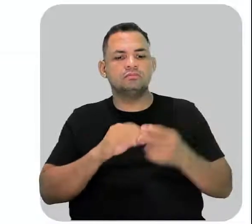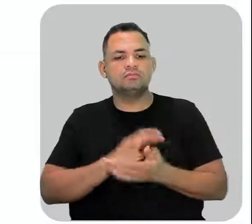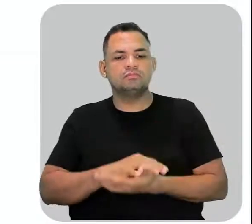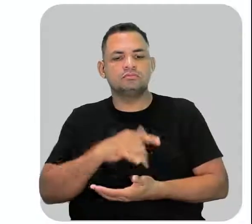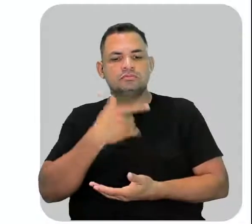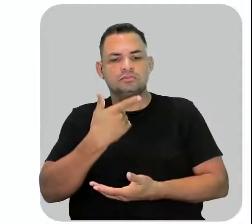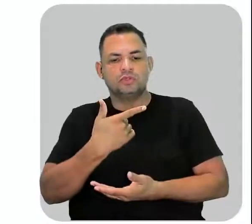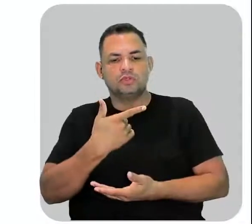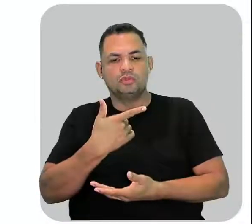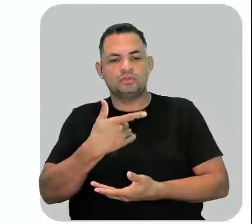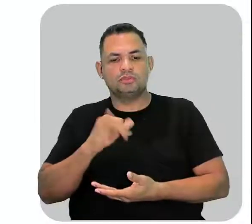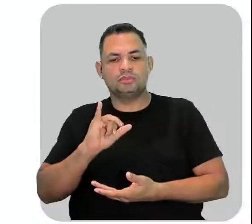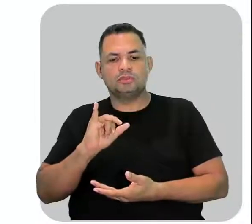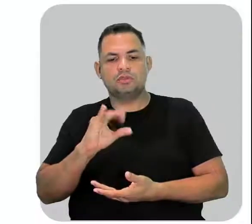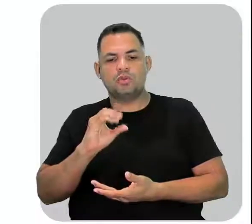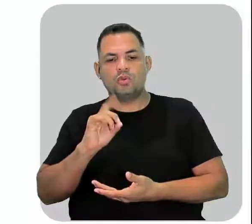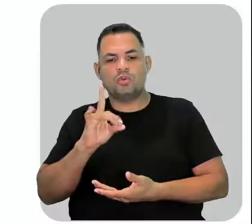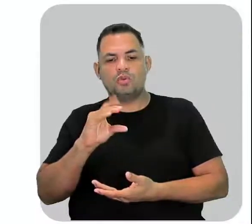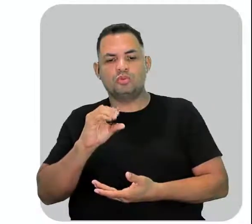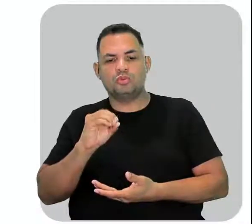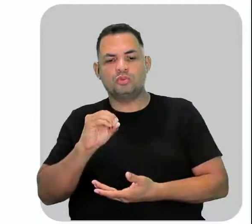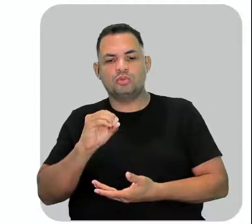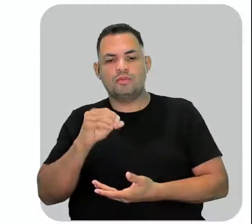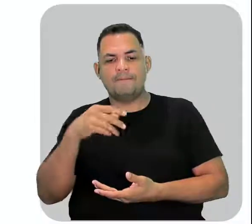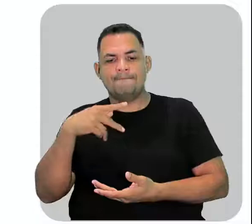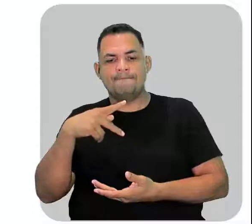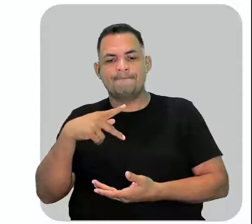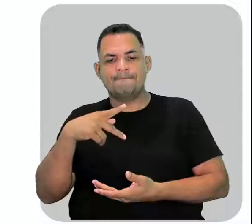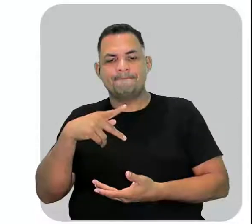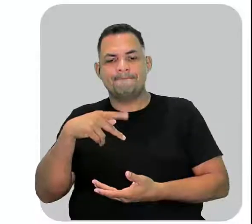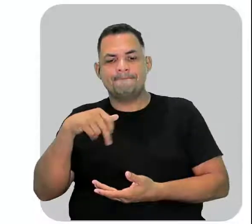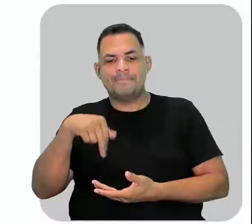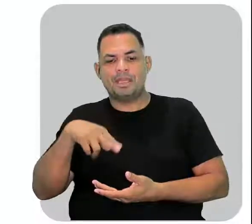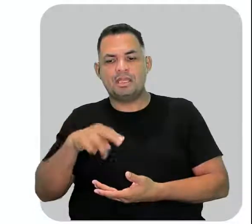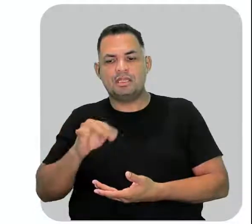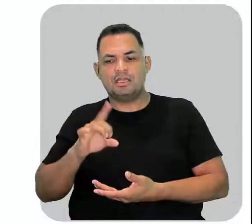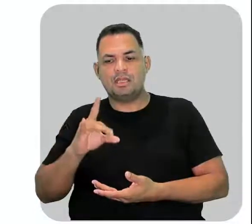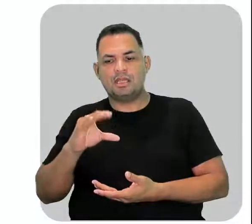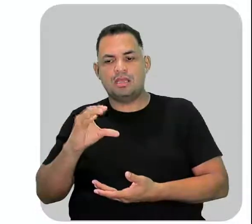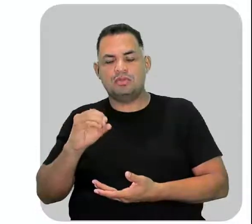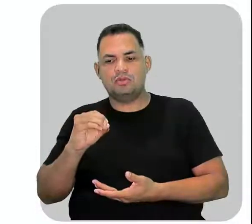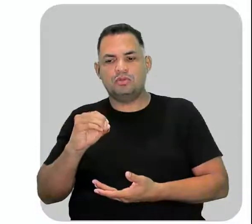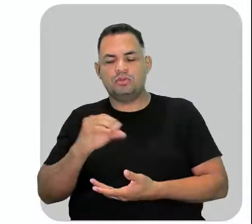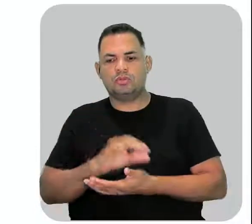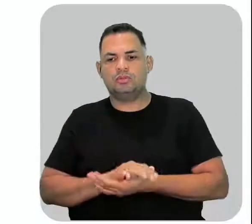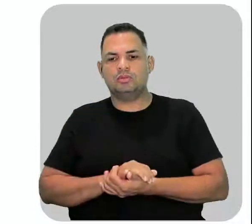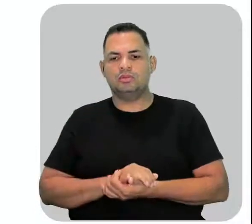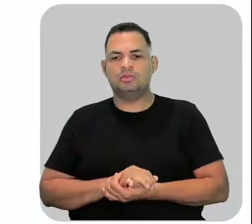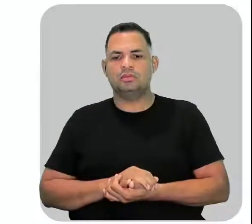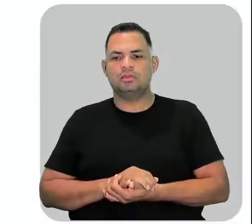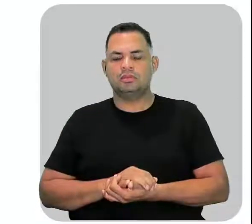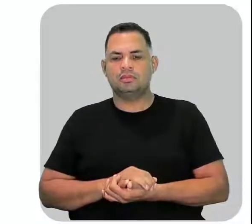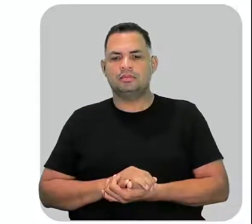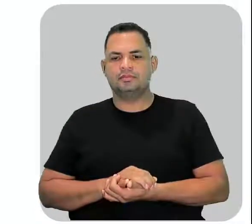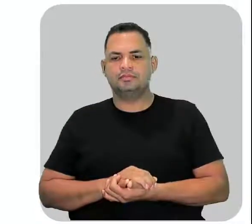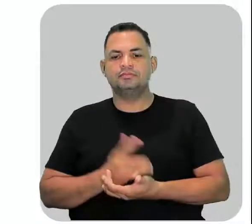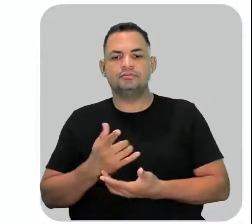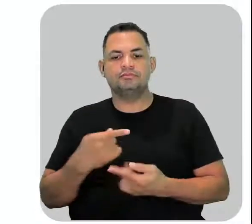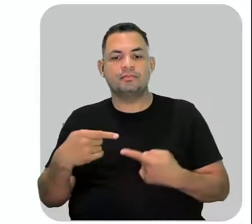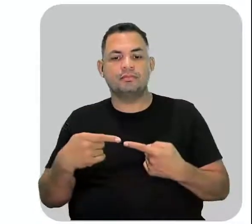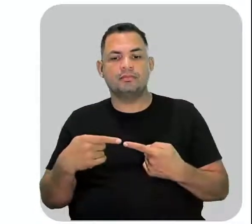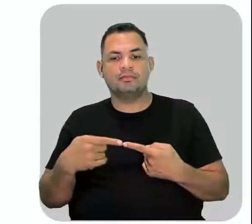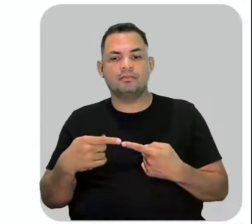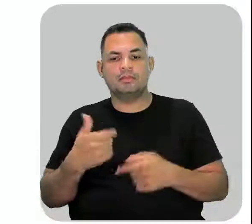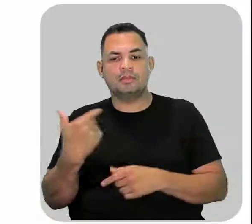2 iodo pentano. O iodo vai ficar aqui, viu, gente? Ó, parece só um tracinho, mas é o I do iodo, que ele se ligou